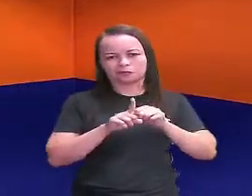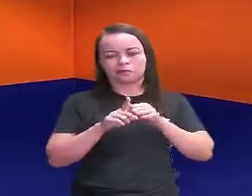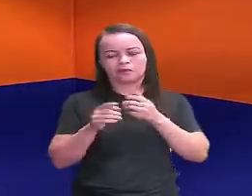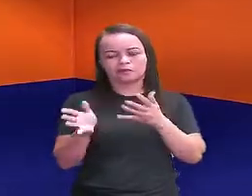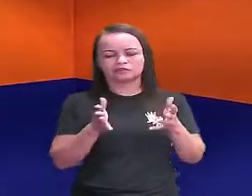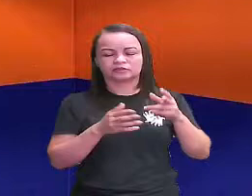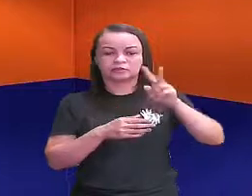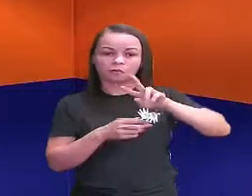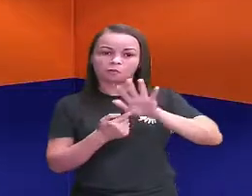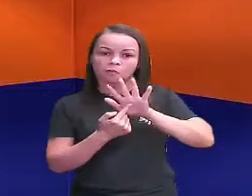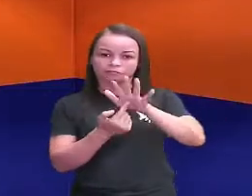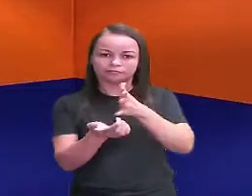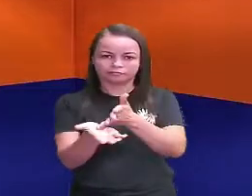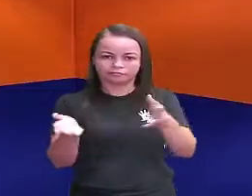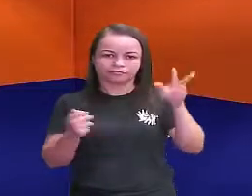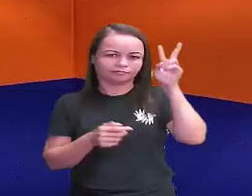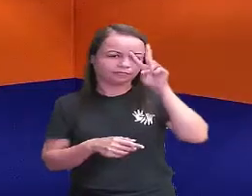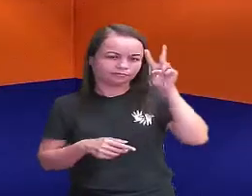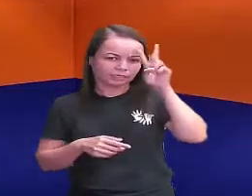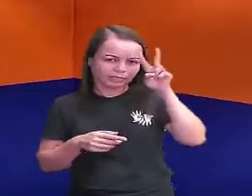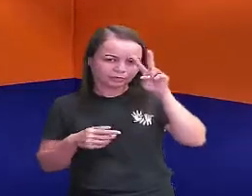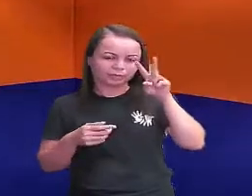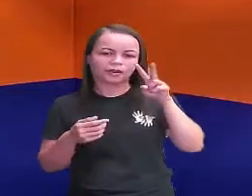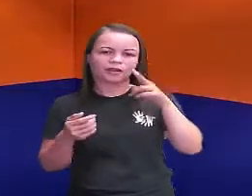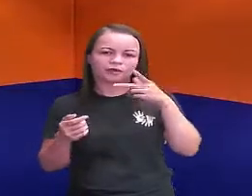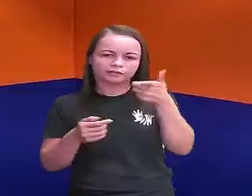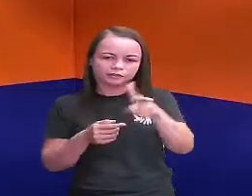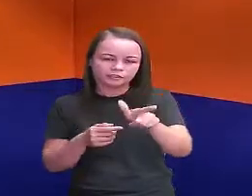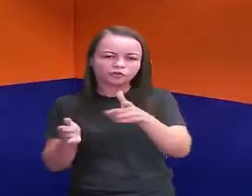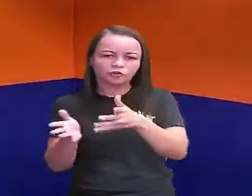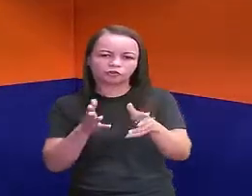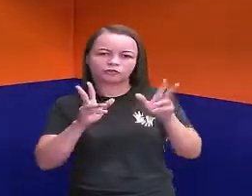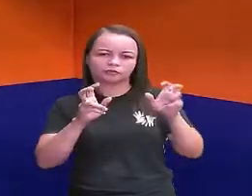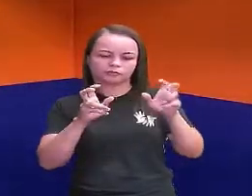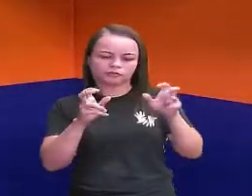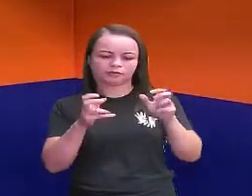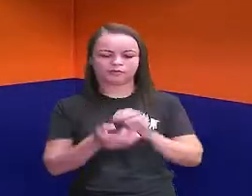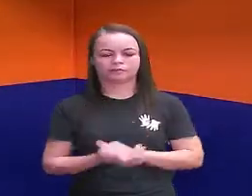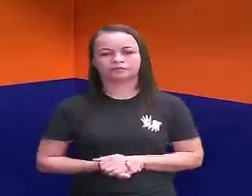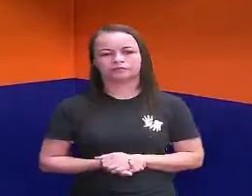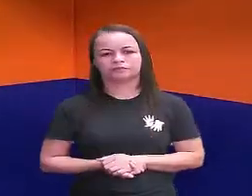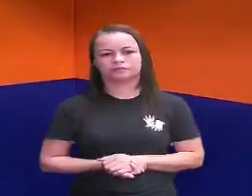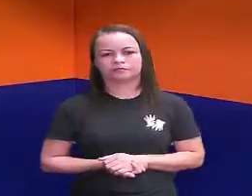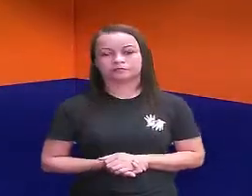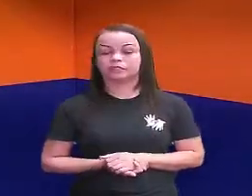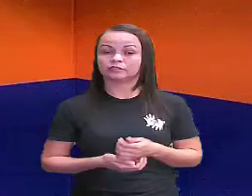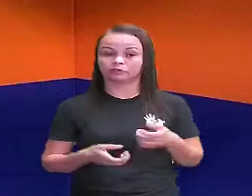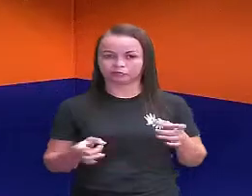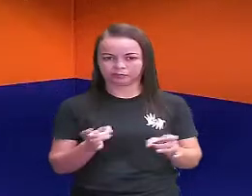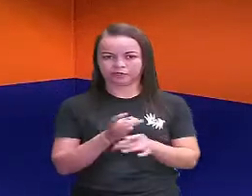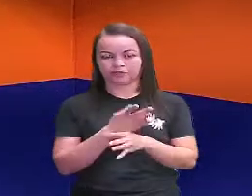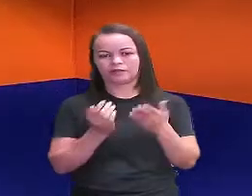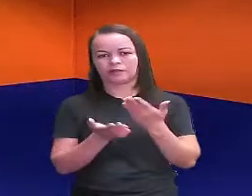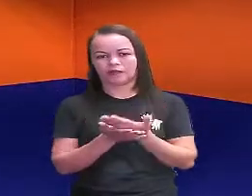vocês relembrarem, né, esse assunto, tá bom? Então, vou